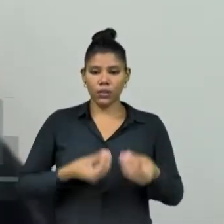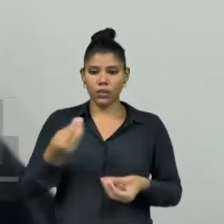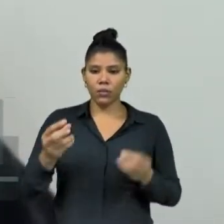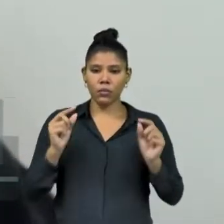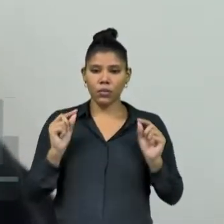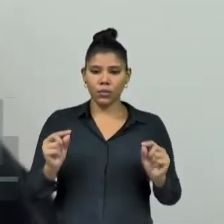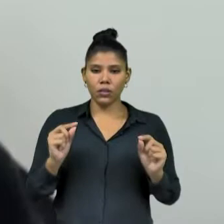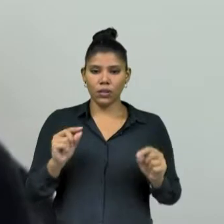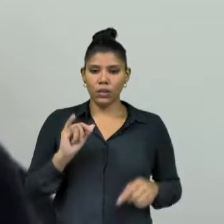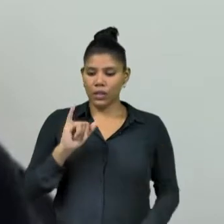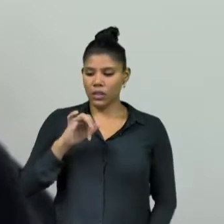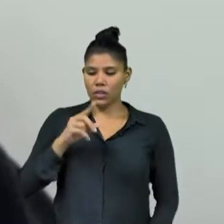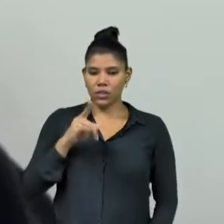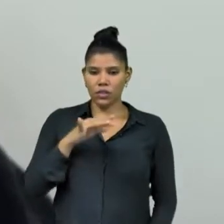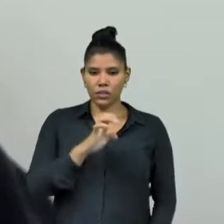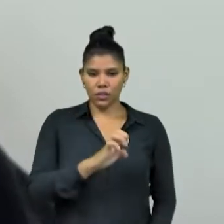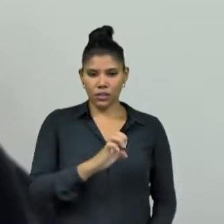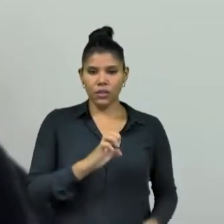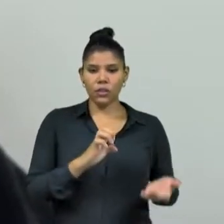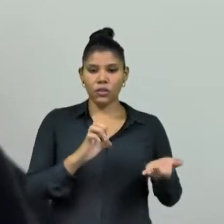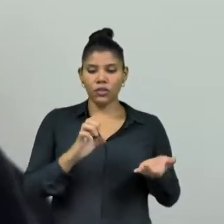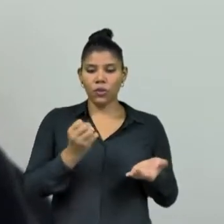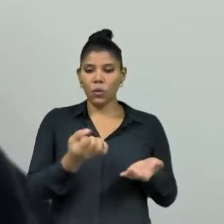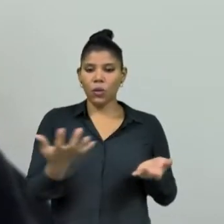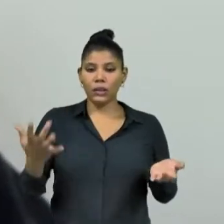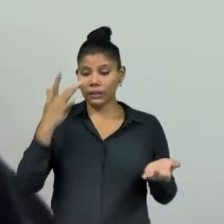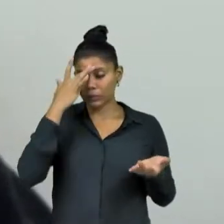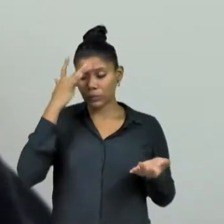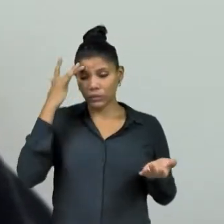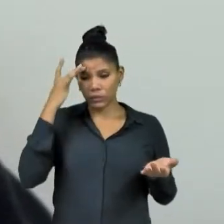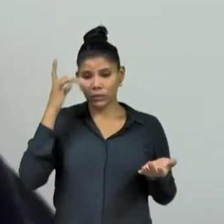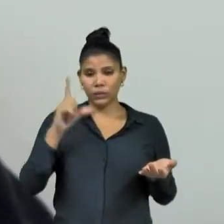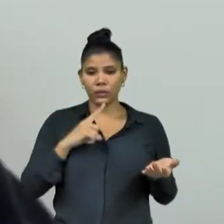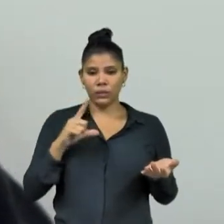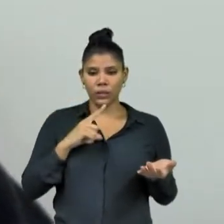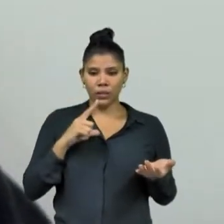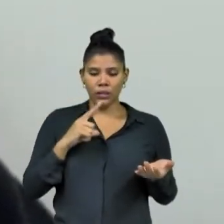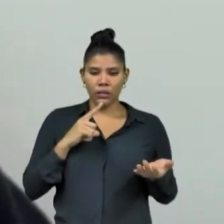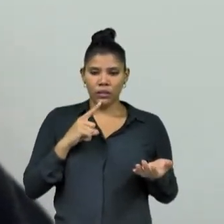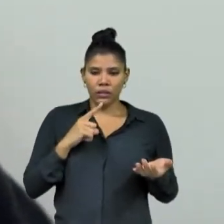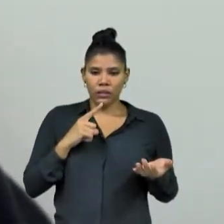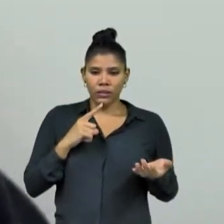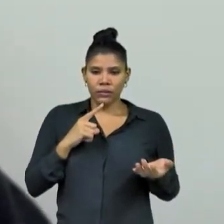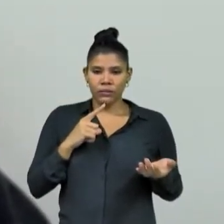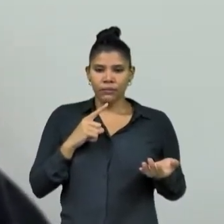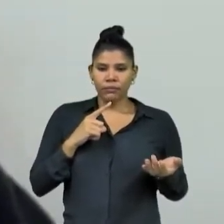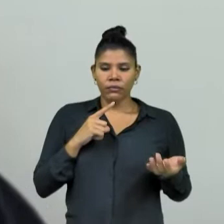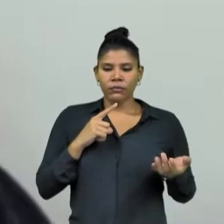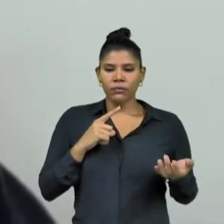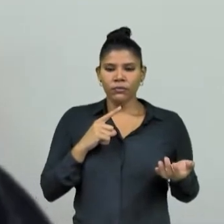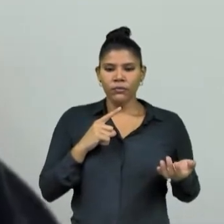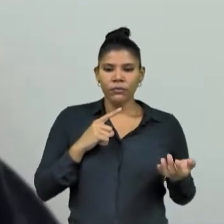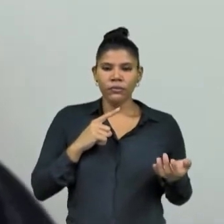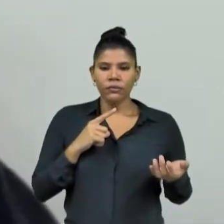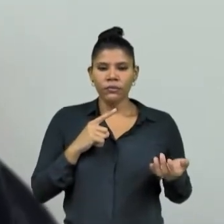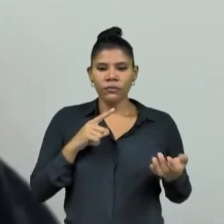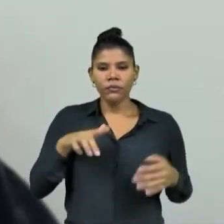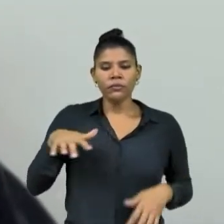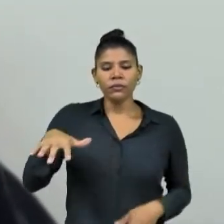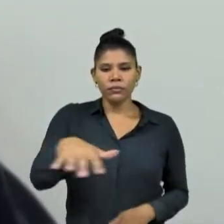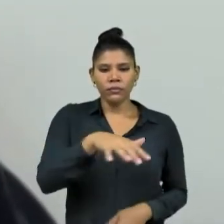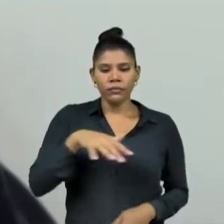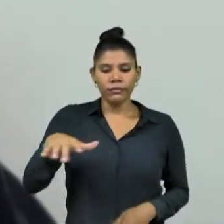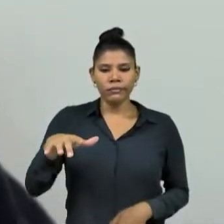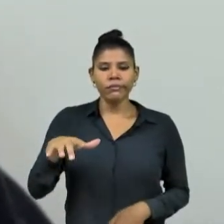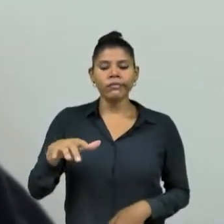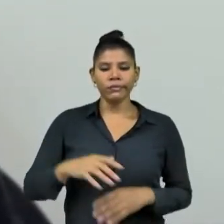da quantidade de pessoas contaminadas que estão ativamente expelindo vírus em uma determinada região.